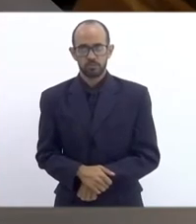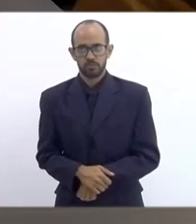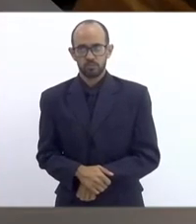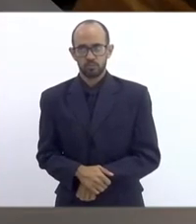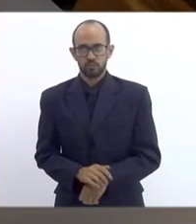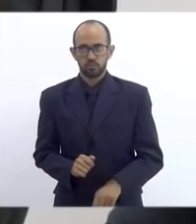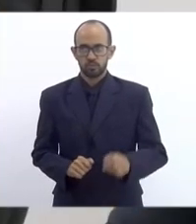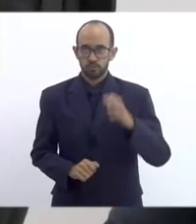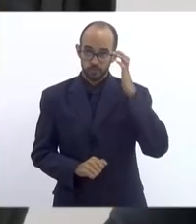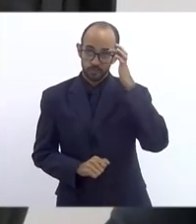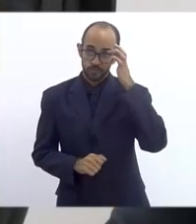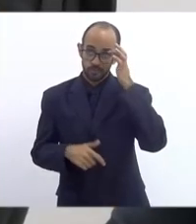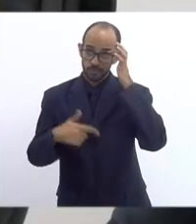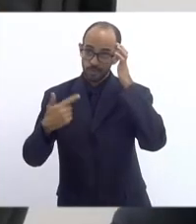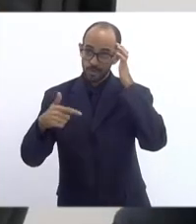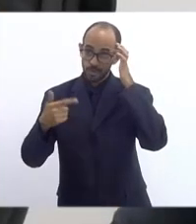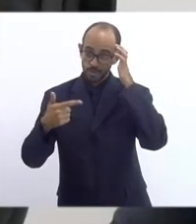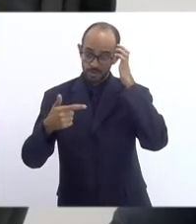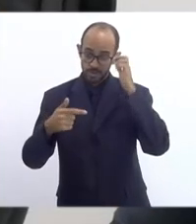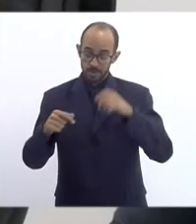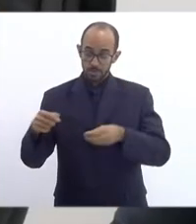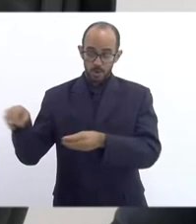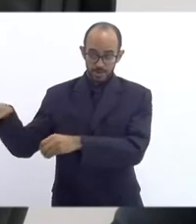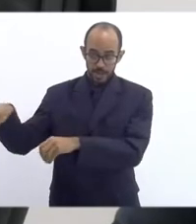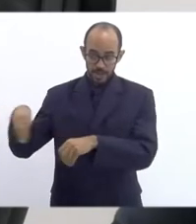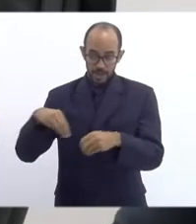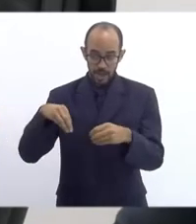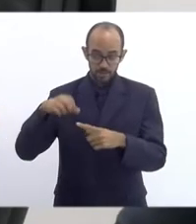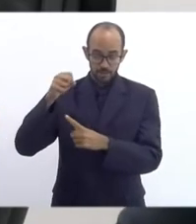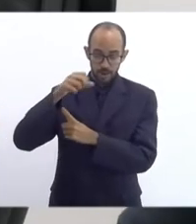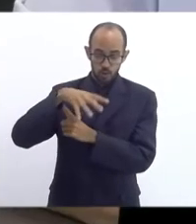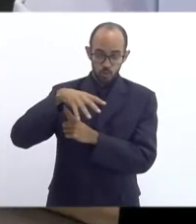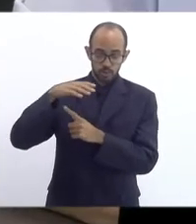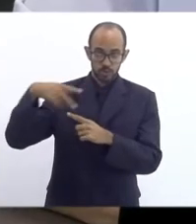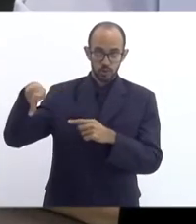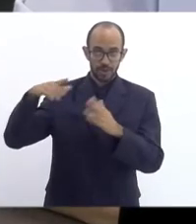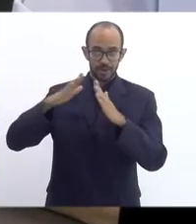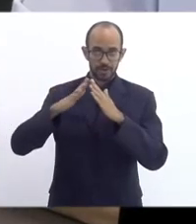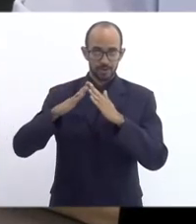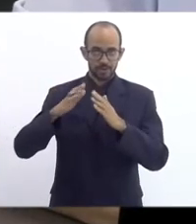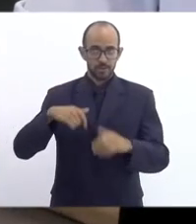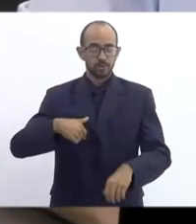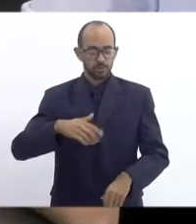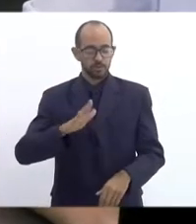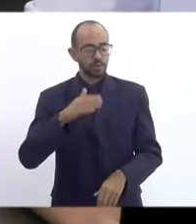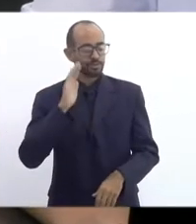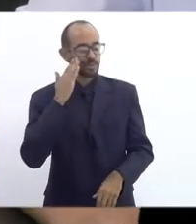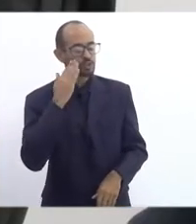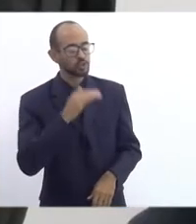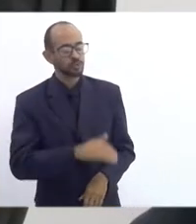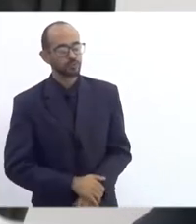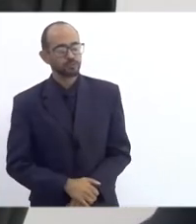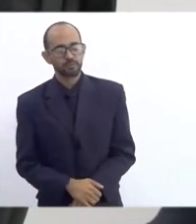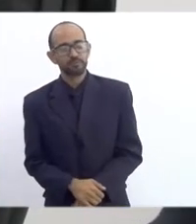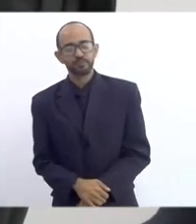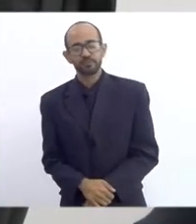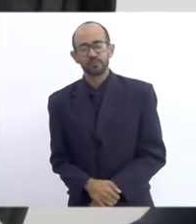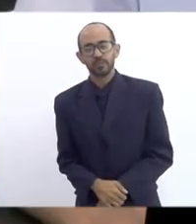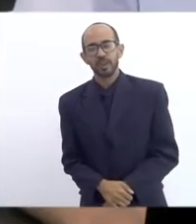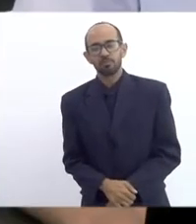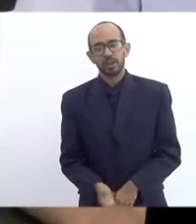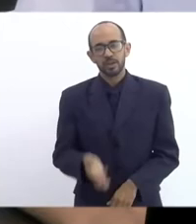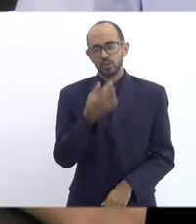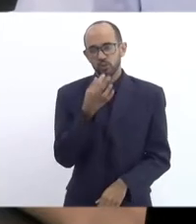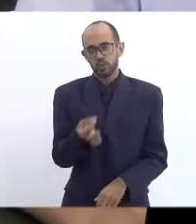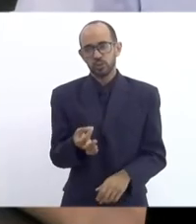Traz um abajur de casa, vamos iluminar esse espírito. Não, já entendi o que é. Uma lanterna é também as serve. As sugestões foram